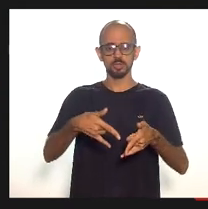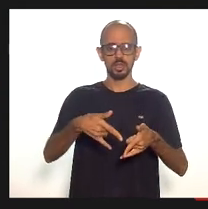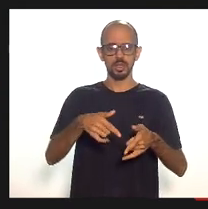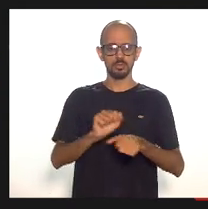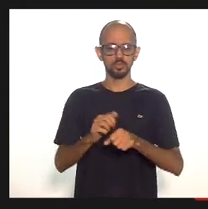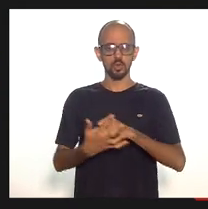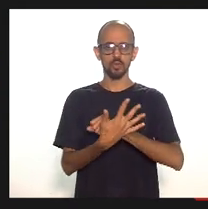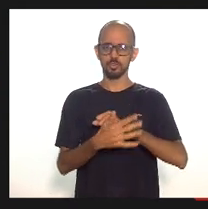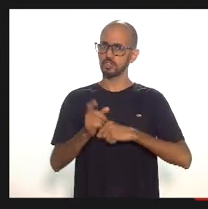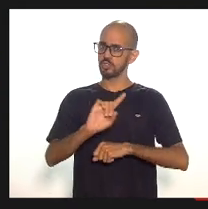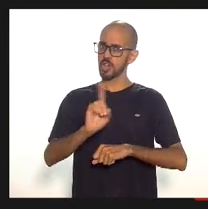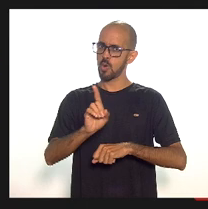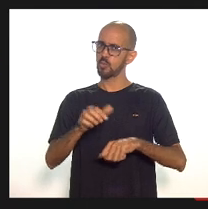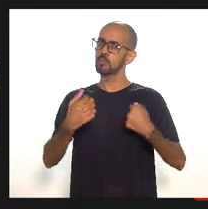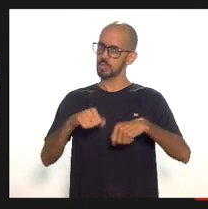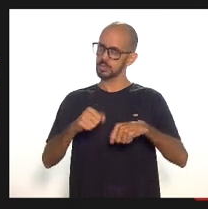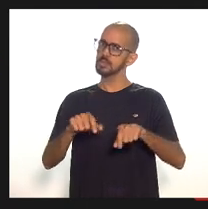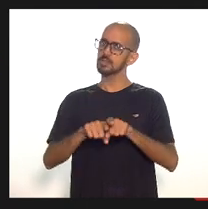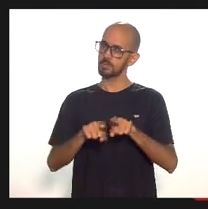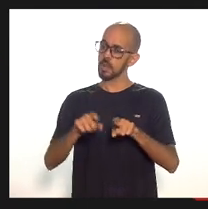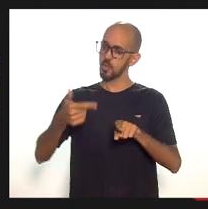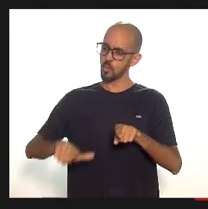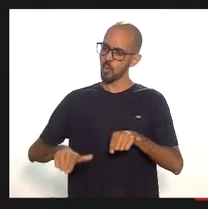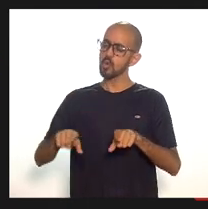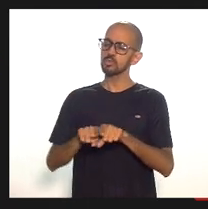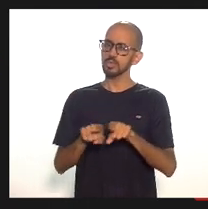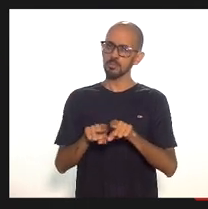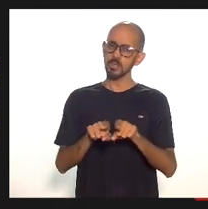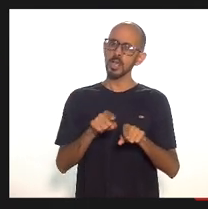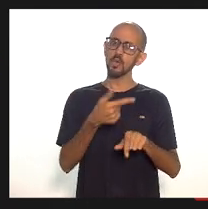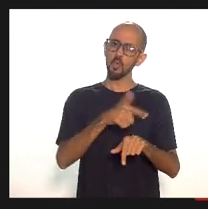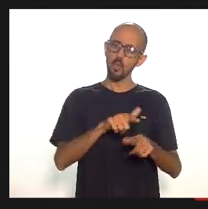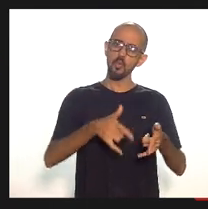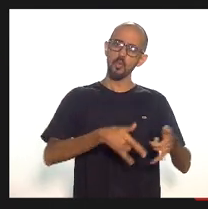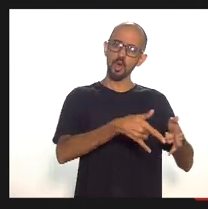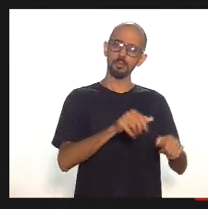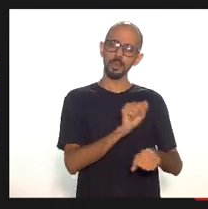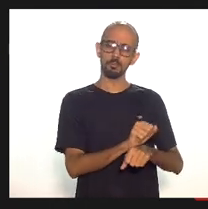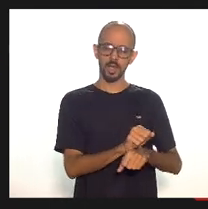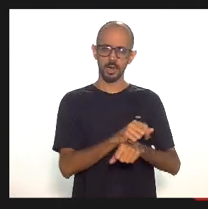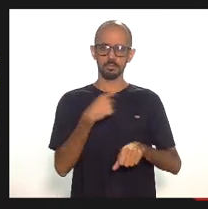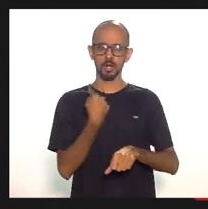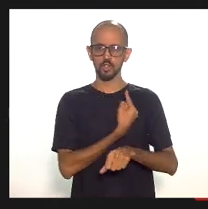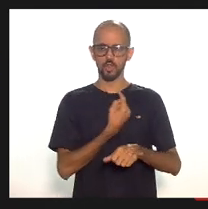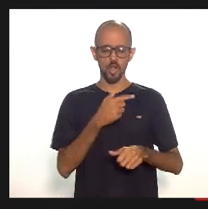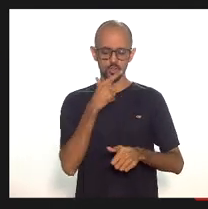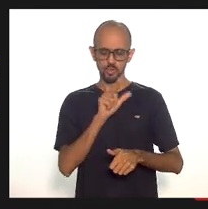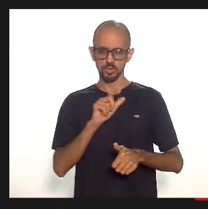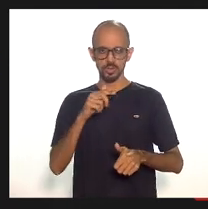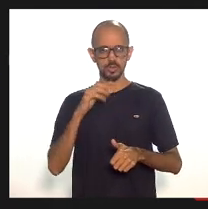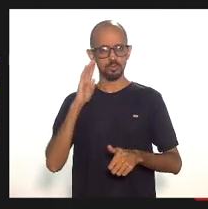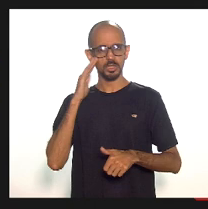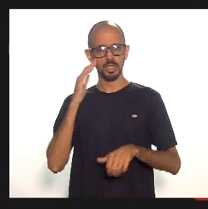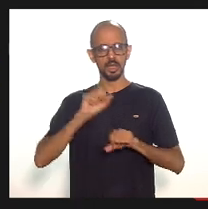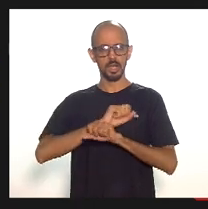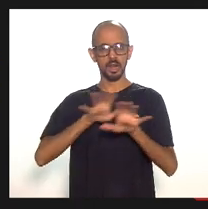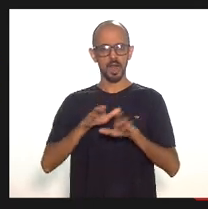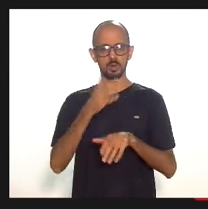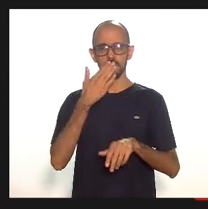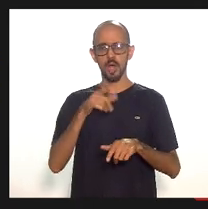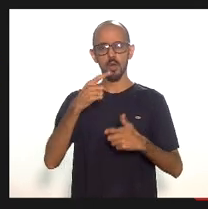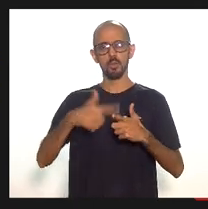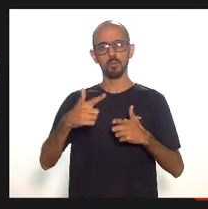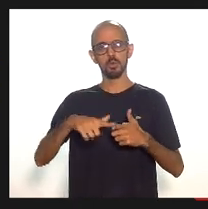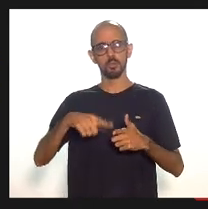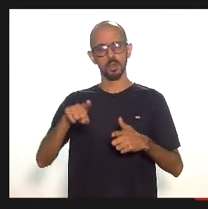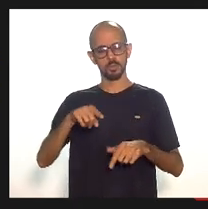leitos disponíveis, inclusive dos inativos, etc., para que a gente possa também acompanhar qual é a situação